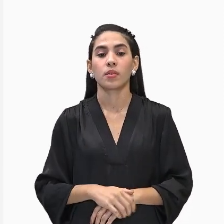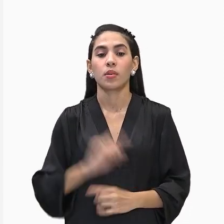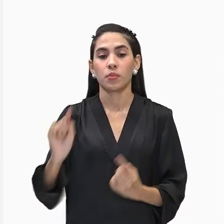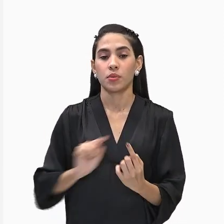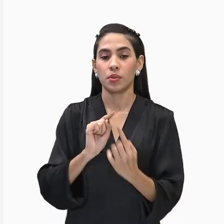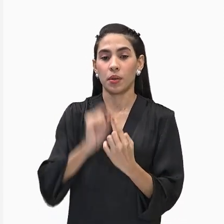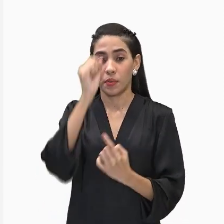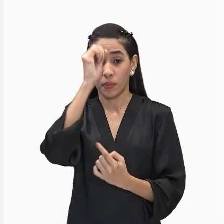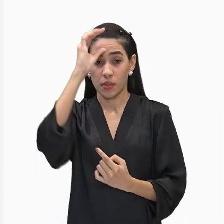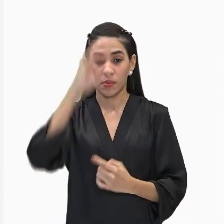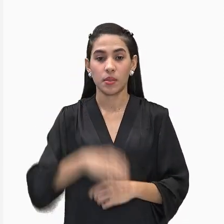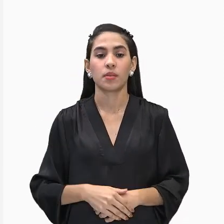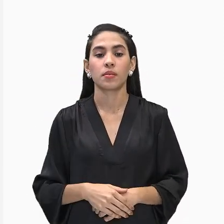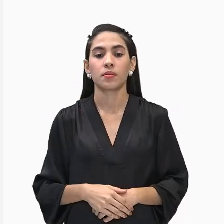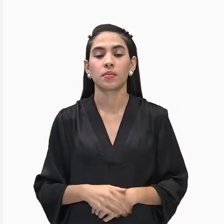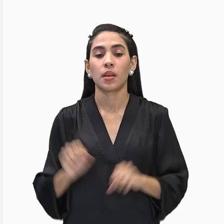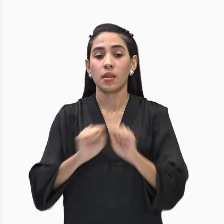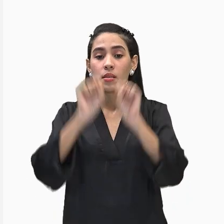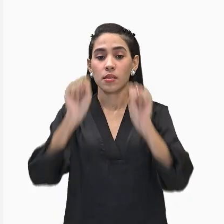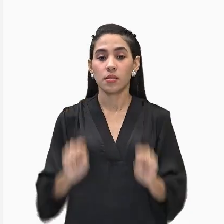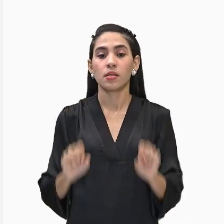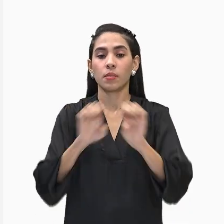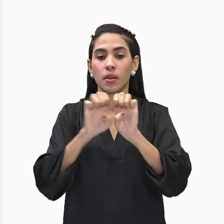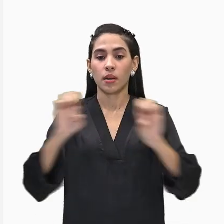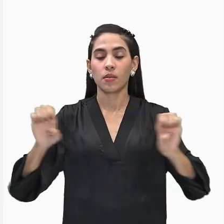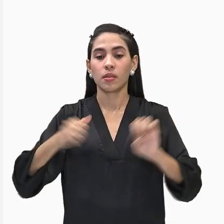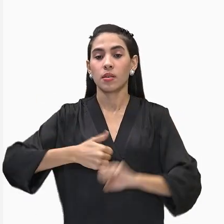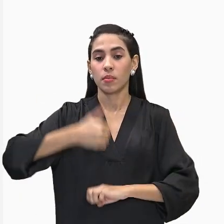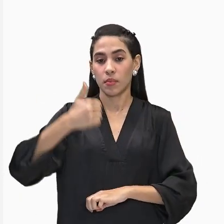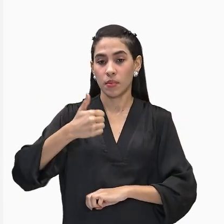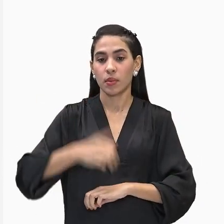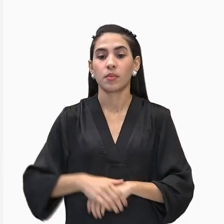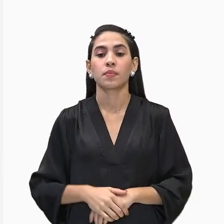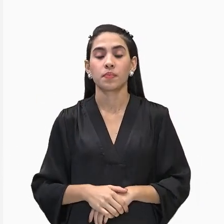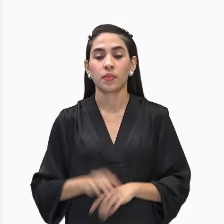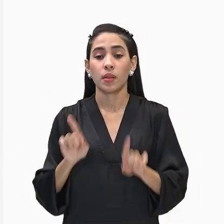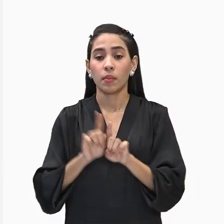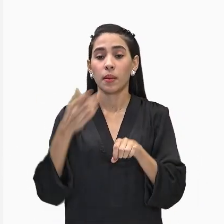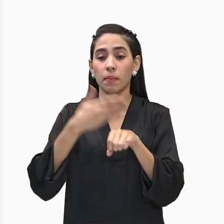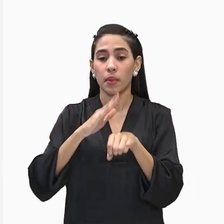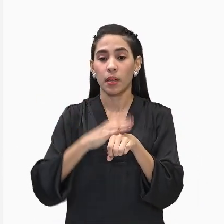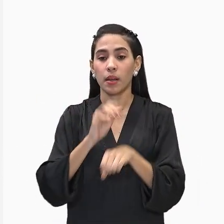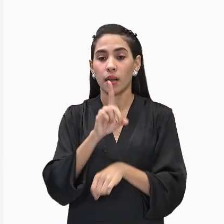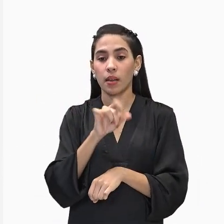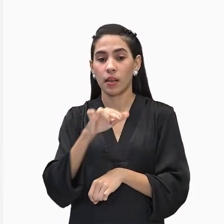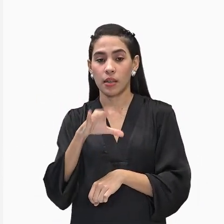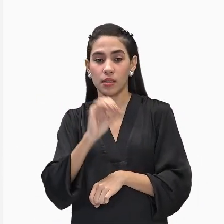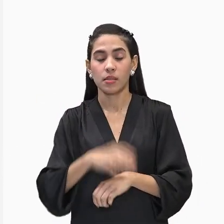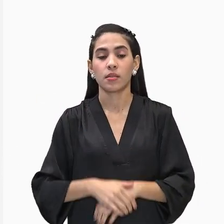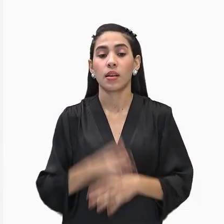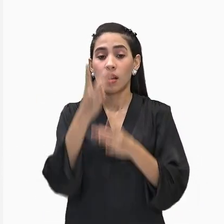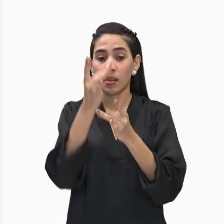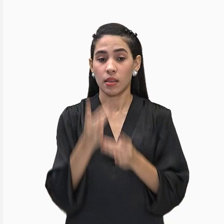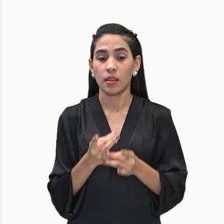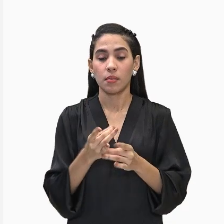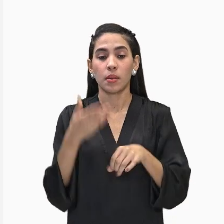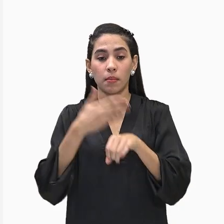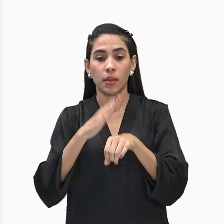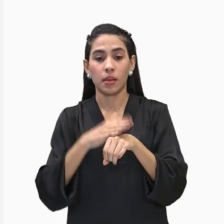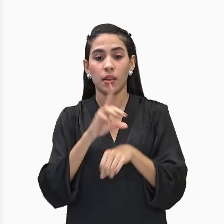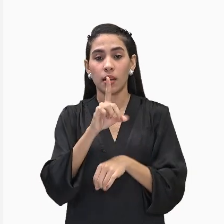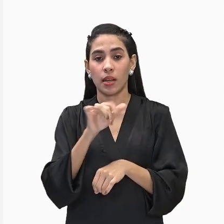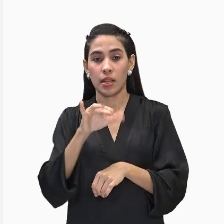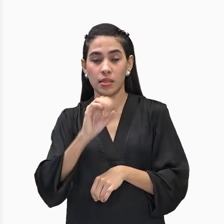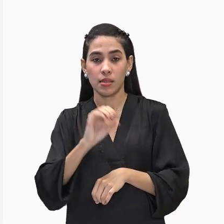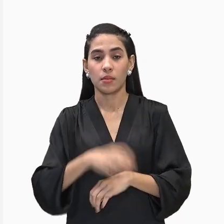como objeto de conhecimento sistema de equações do primeiro grau, método adição, com detalhamento em